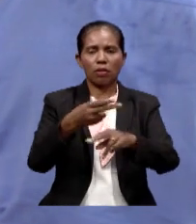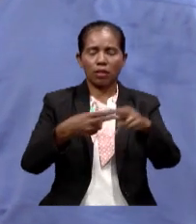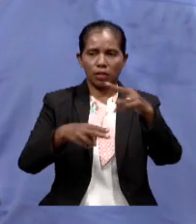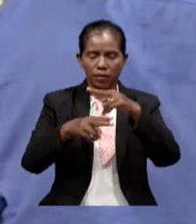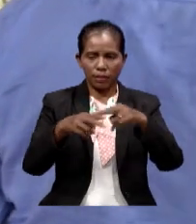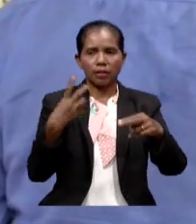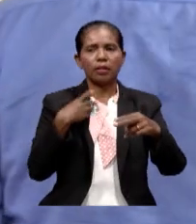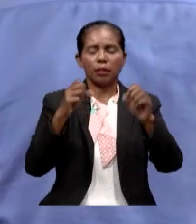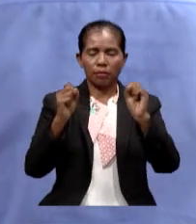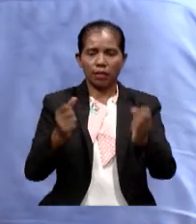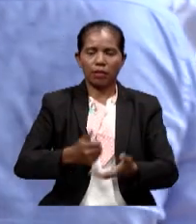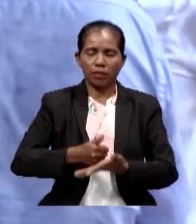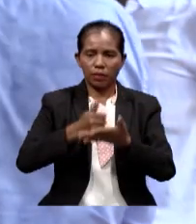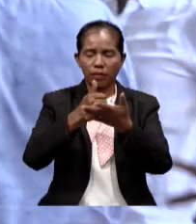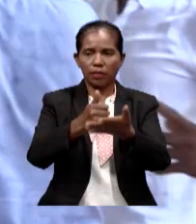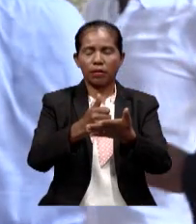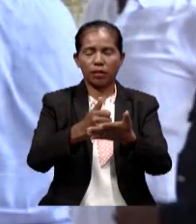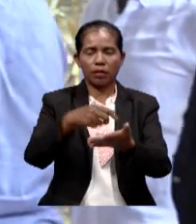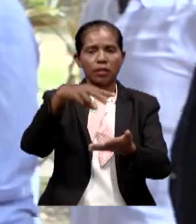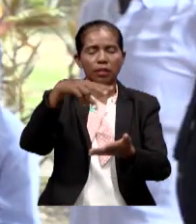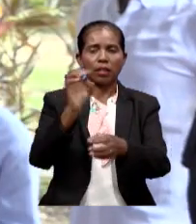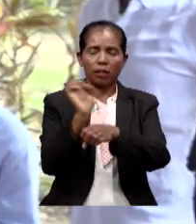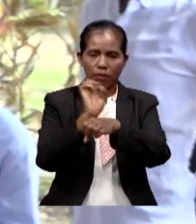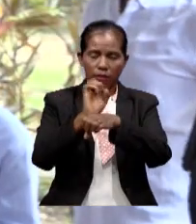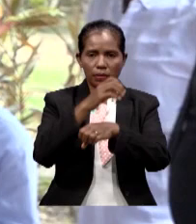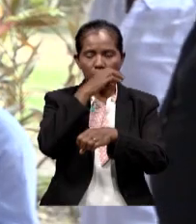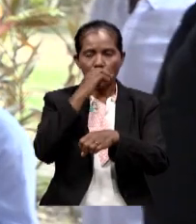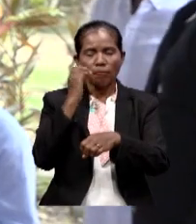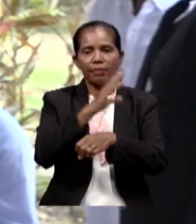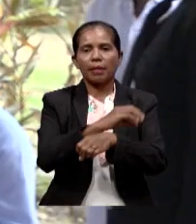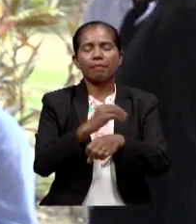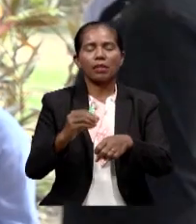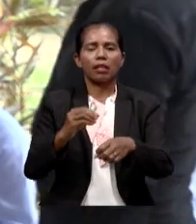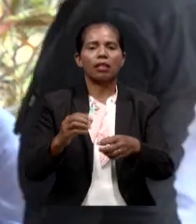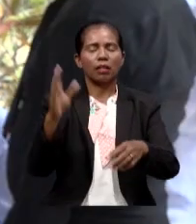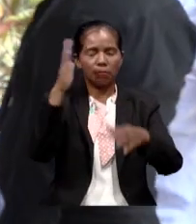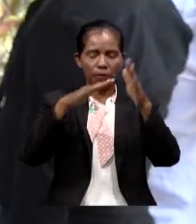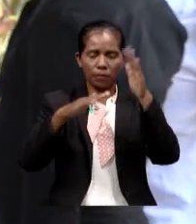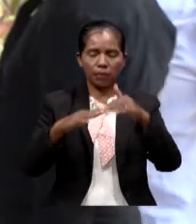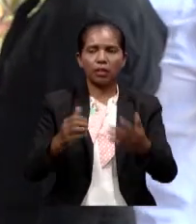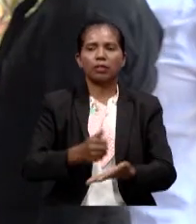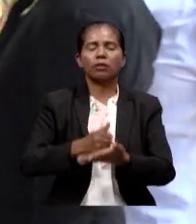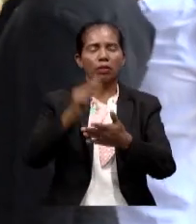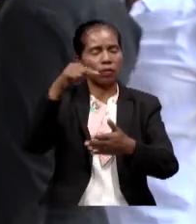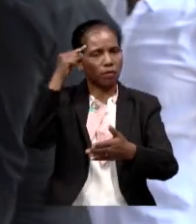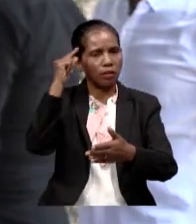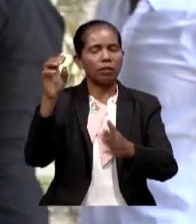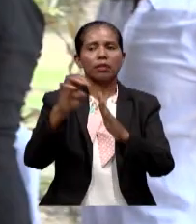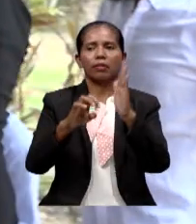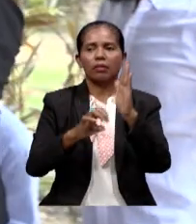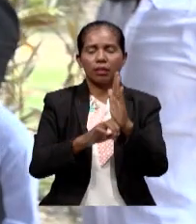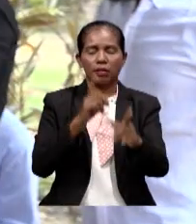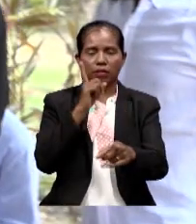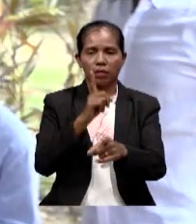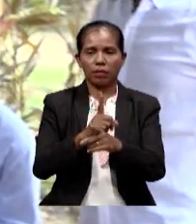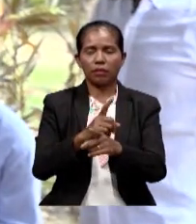Atuna met pel consolida, por hari e tem economia relar, areba desemprego, areba problemas, até ajuda o governo, ajuda o Estado. E da nema que lolos,